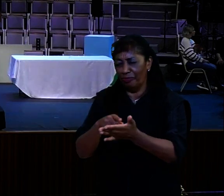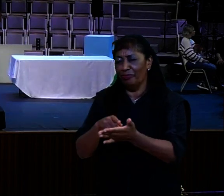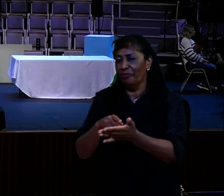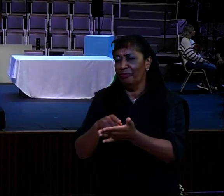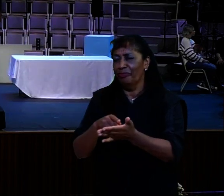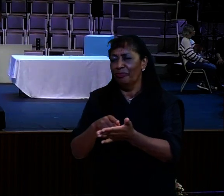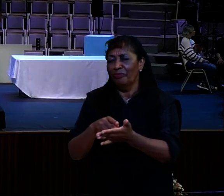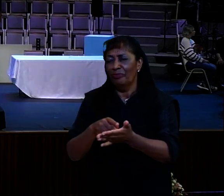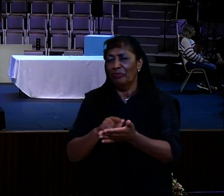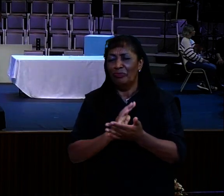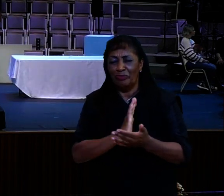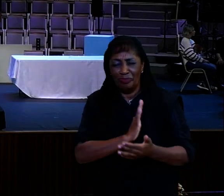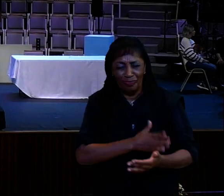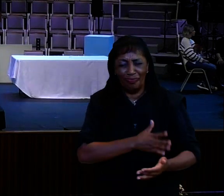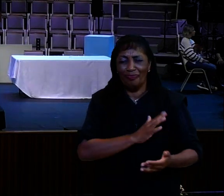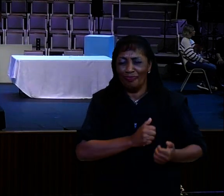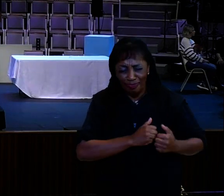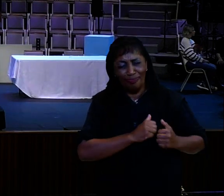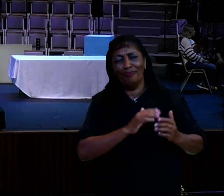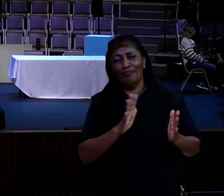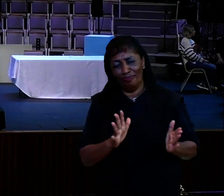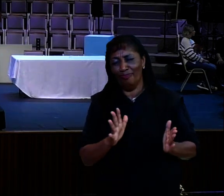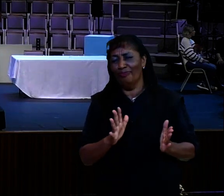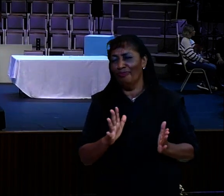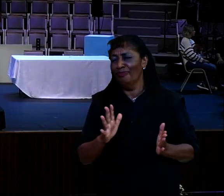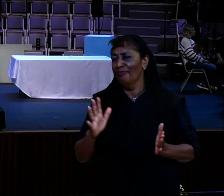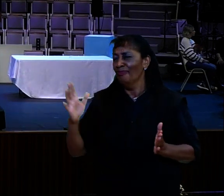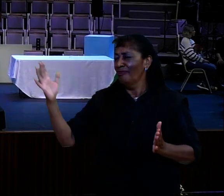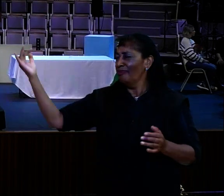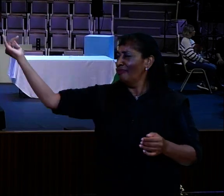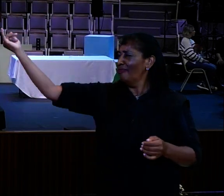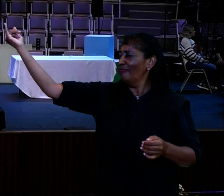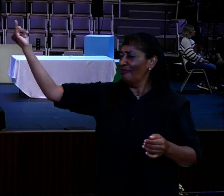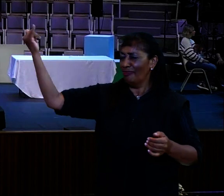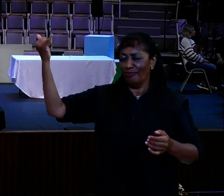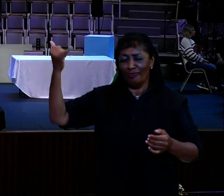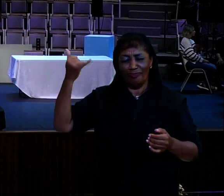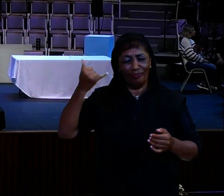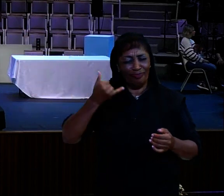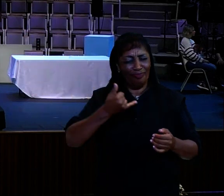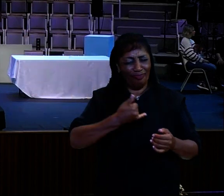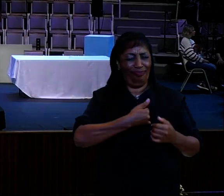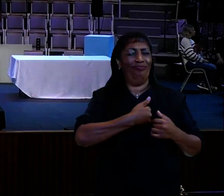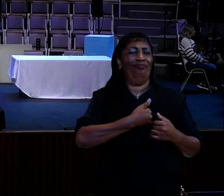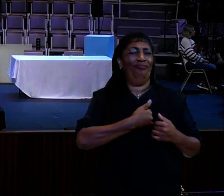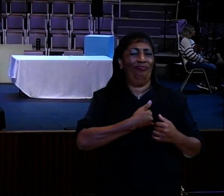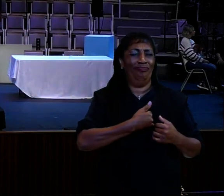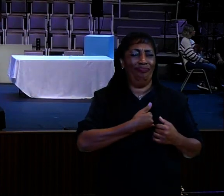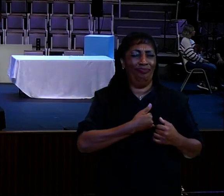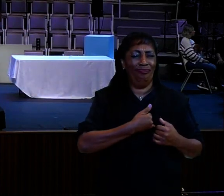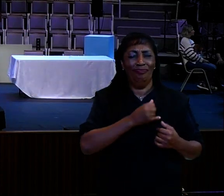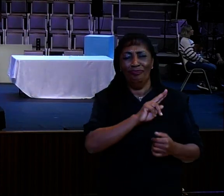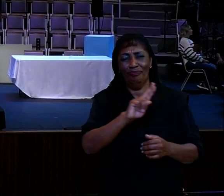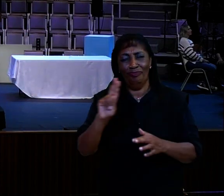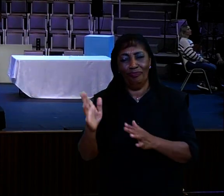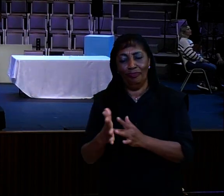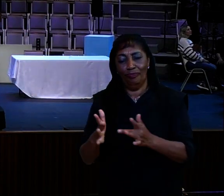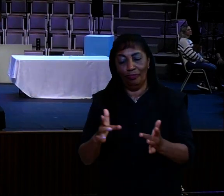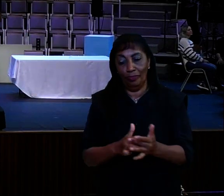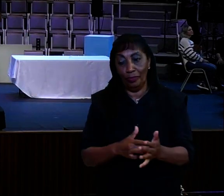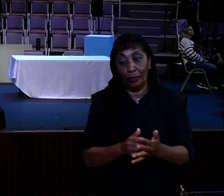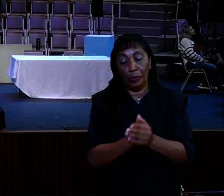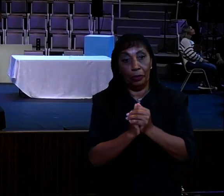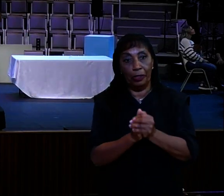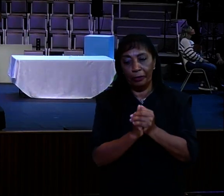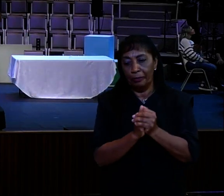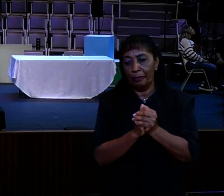o nosso coração para receber esta mensagem que vai ser anunciada do Teu amor. Em nome de Jesus. Amém, Senhor.